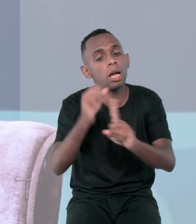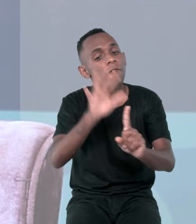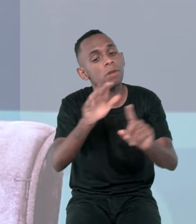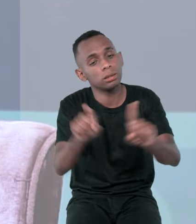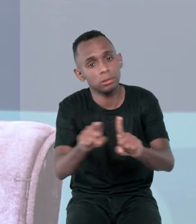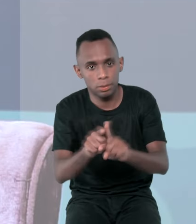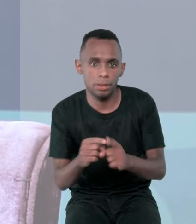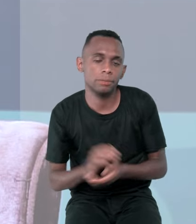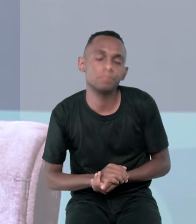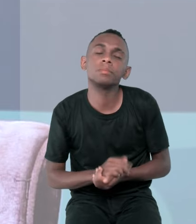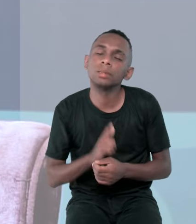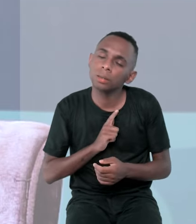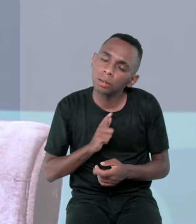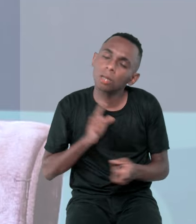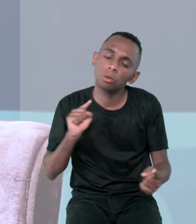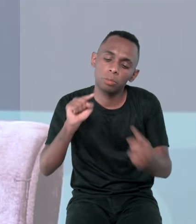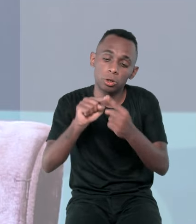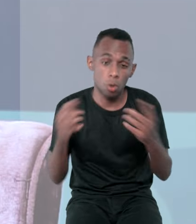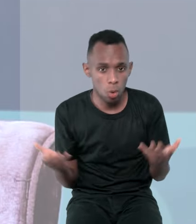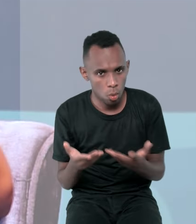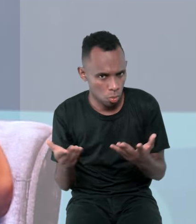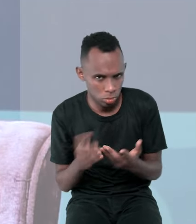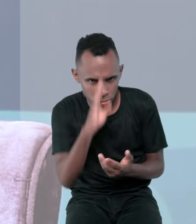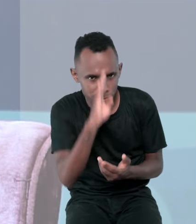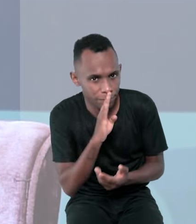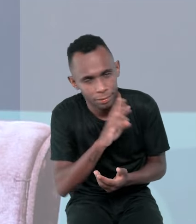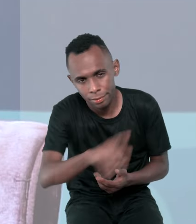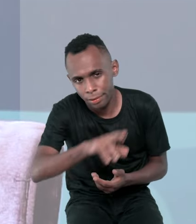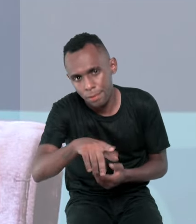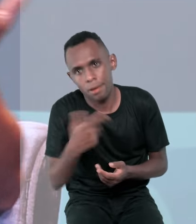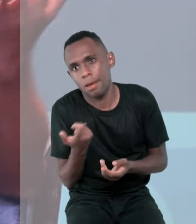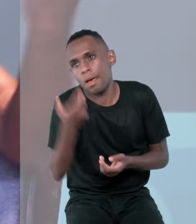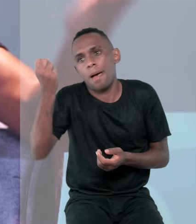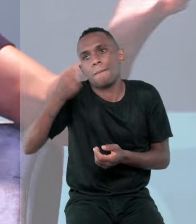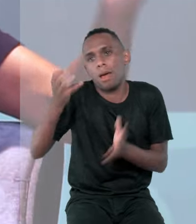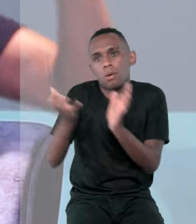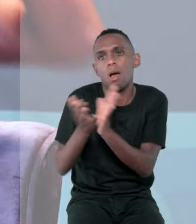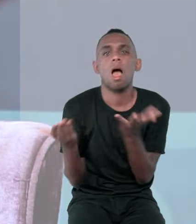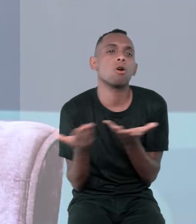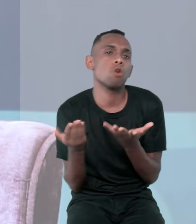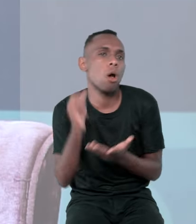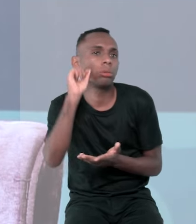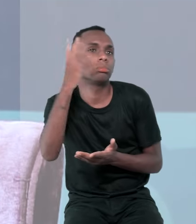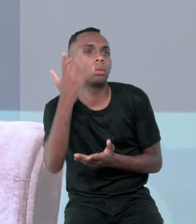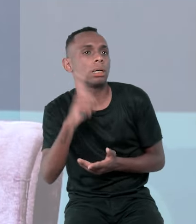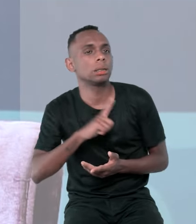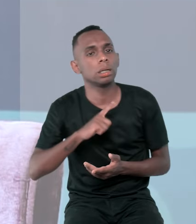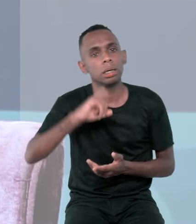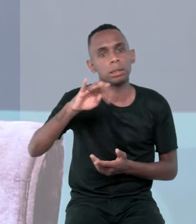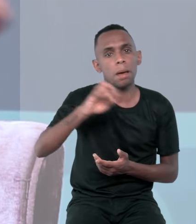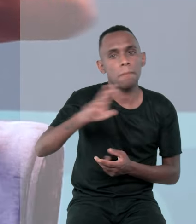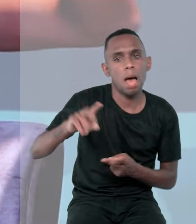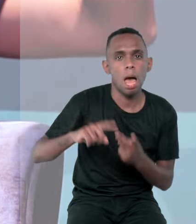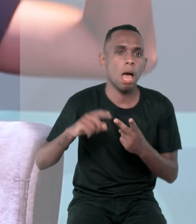Então, não é à toa que hoje, assim, não é de graça, né, porque a branquitude decidiu que agora a gente vai ter o Itamar, vamos ter Ana